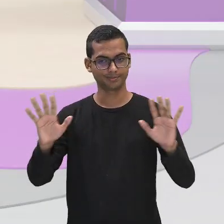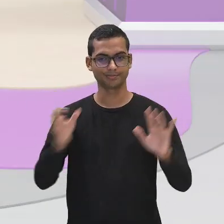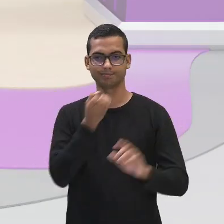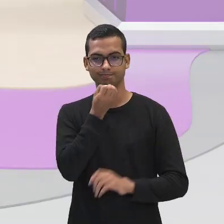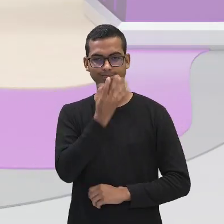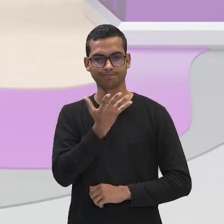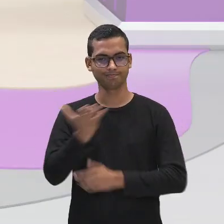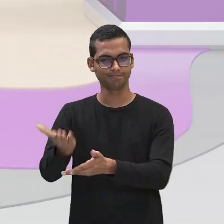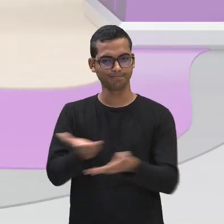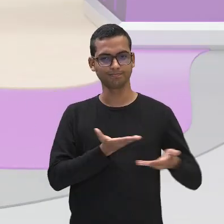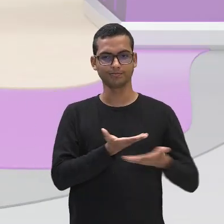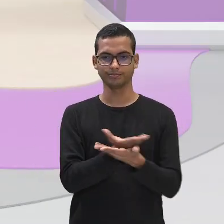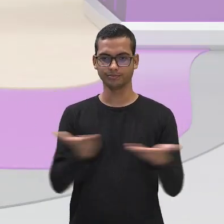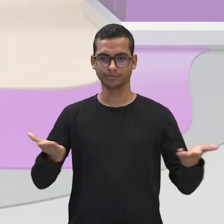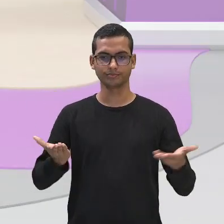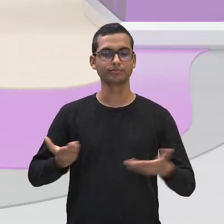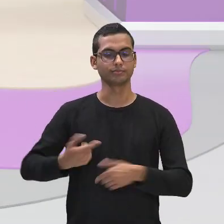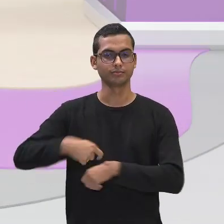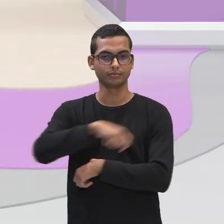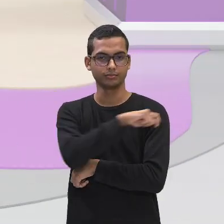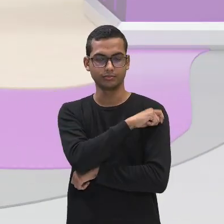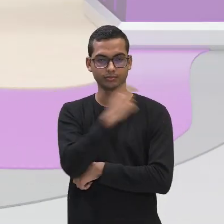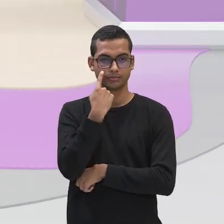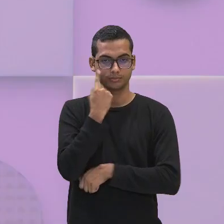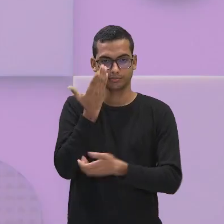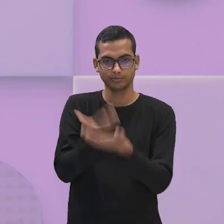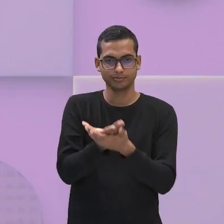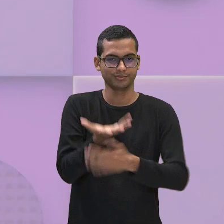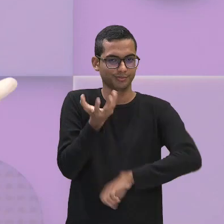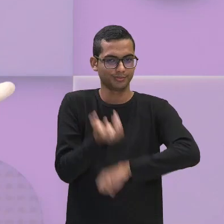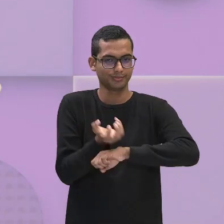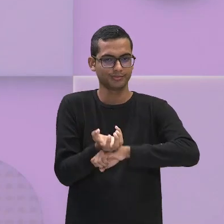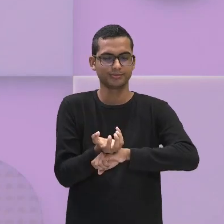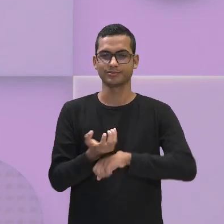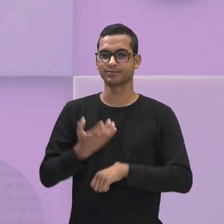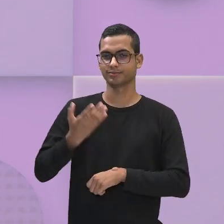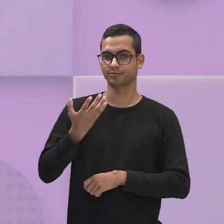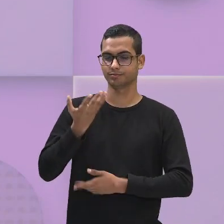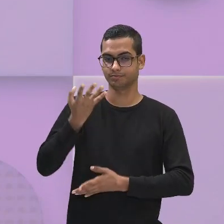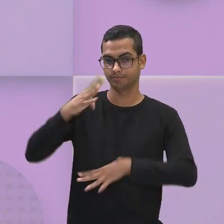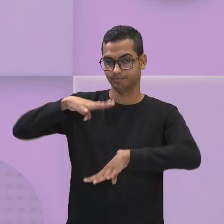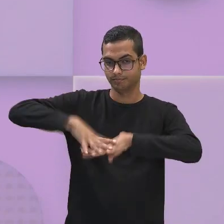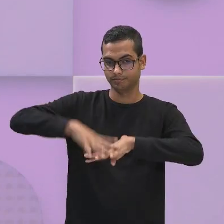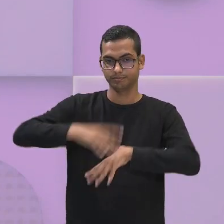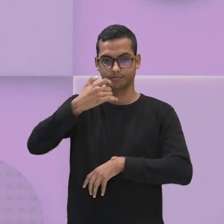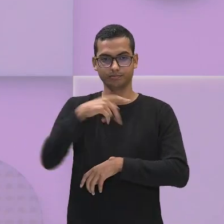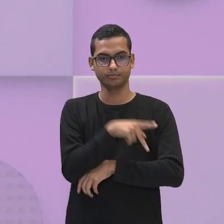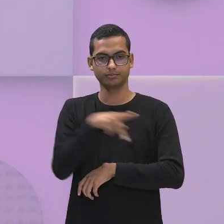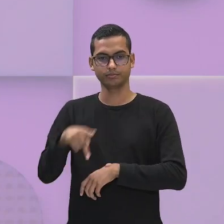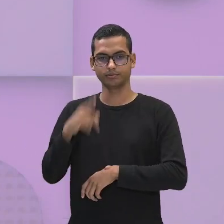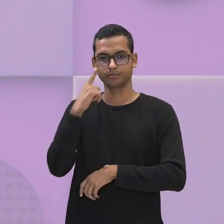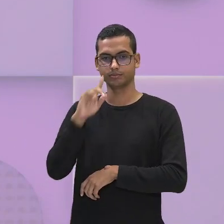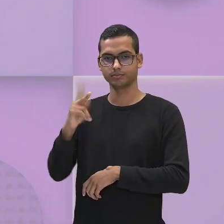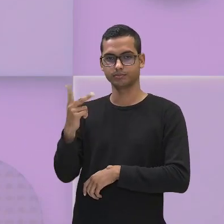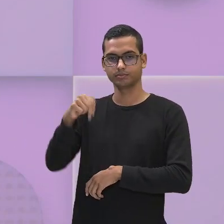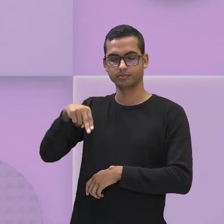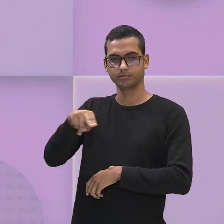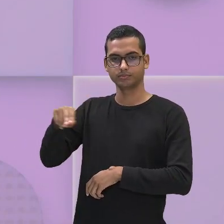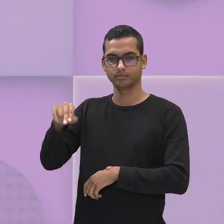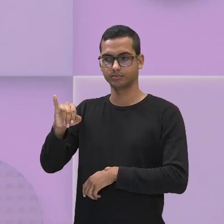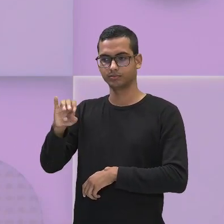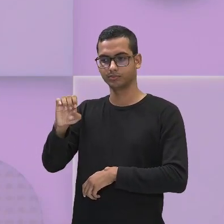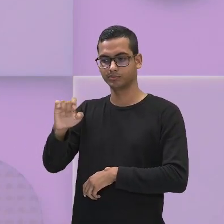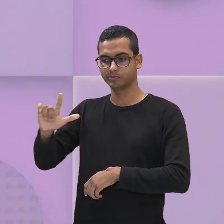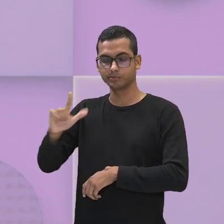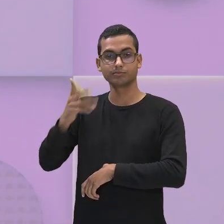Sejam todos bem-vindos a mais uma aula de matemática. Eu sou o professor Aniel Santos, professor de matemática aqui do